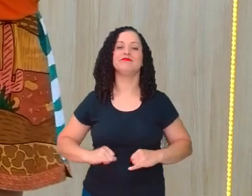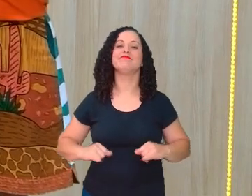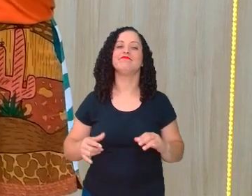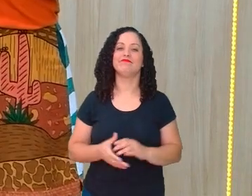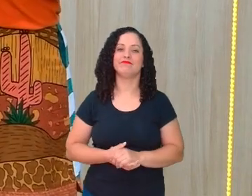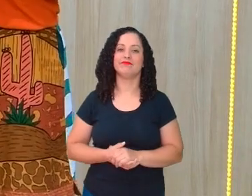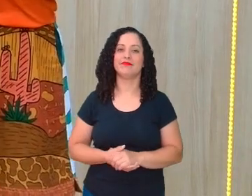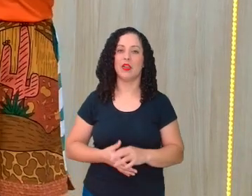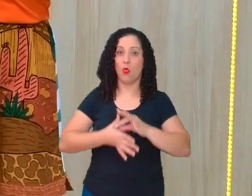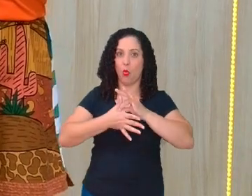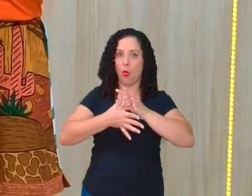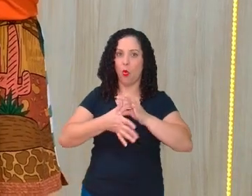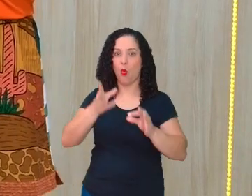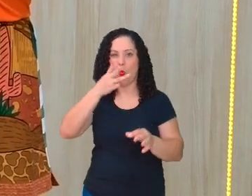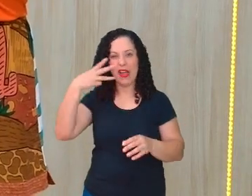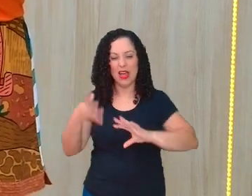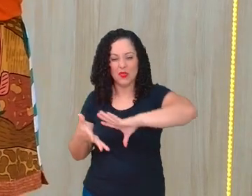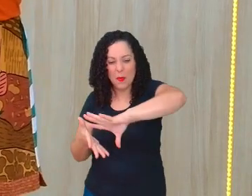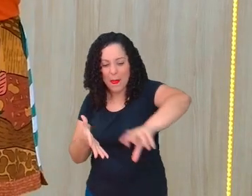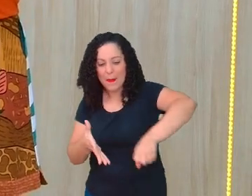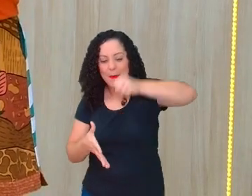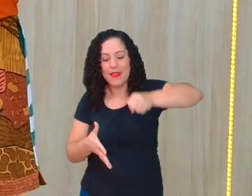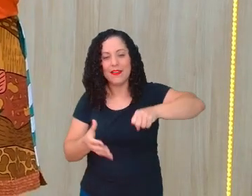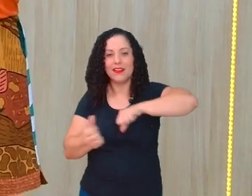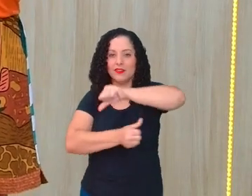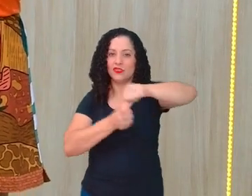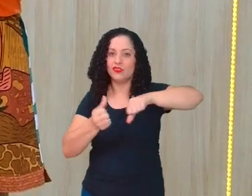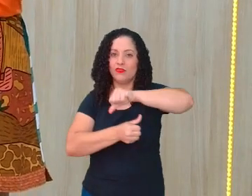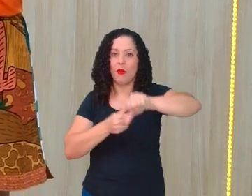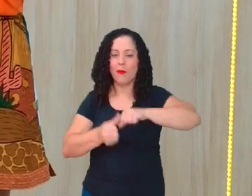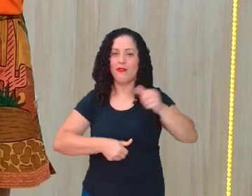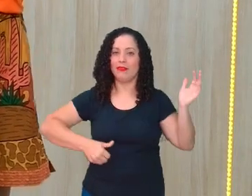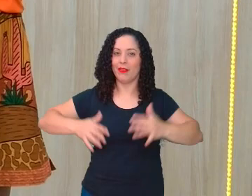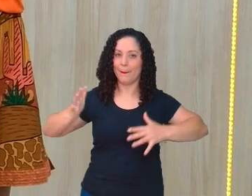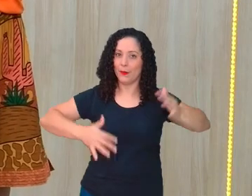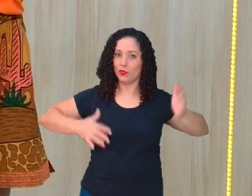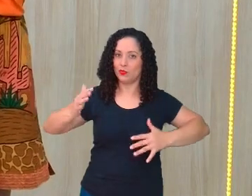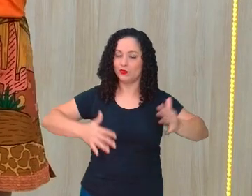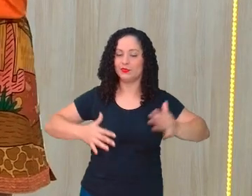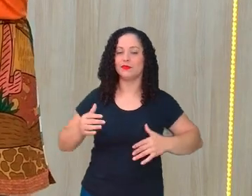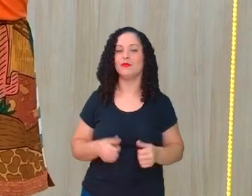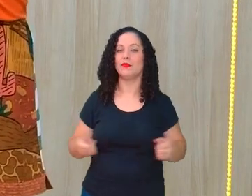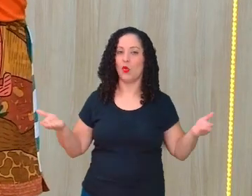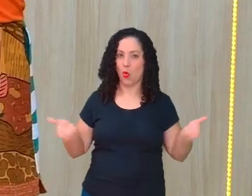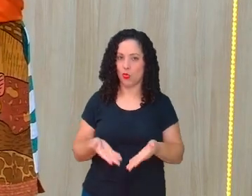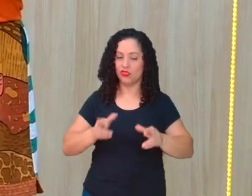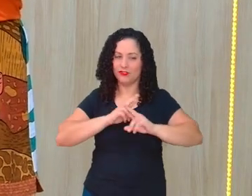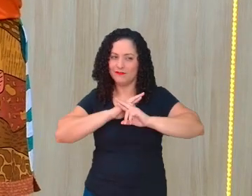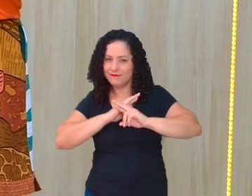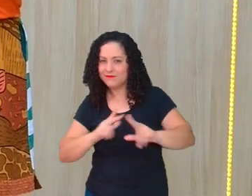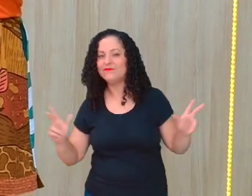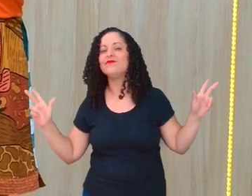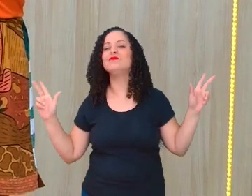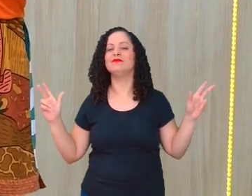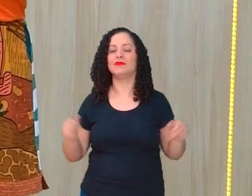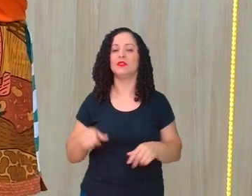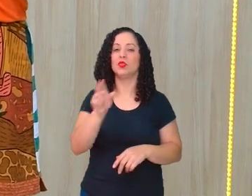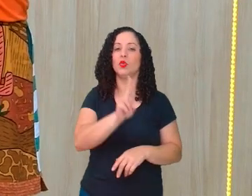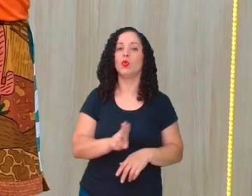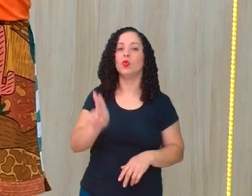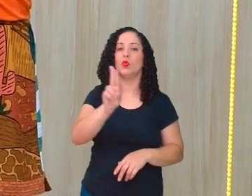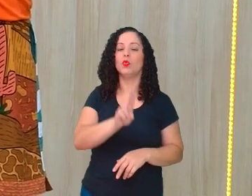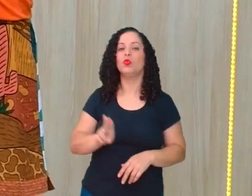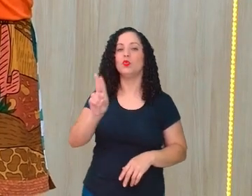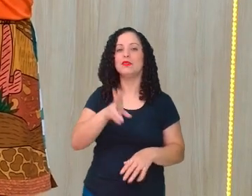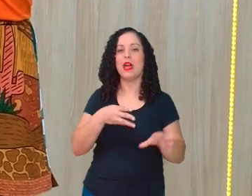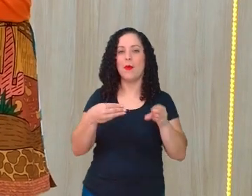sofria. Pegava o couro do gato para fazer tamborim. E ainda bem que hoje em dia não se usa mais isso, né? Geralmente é usado